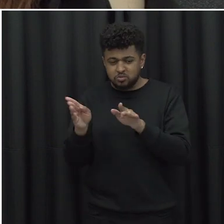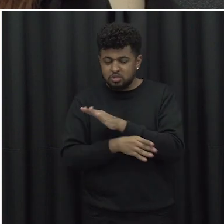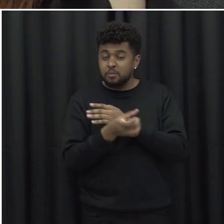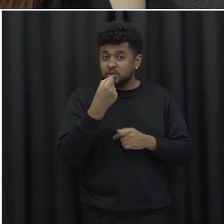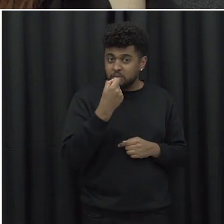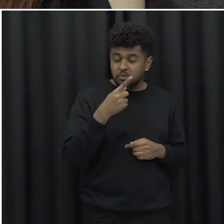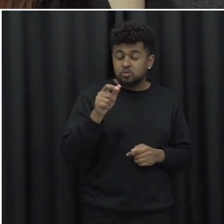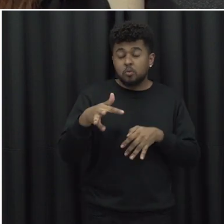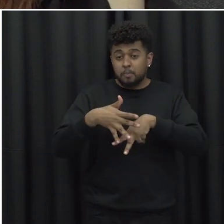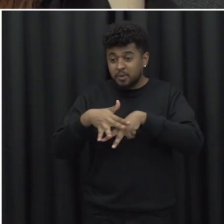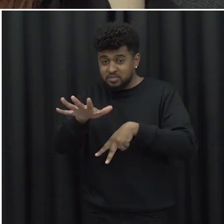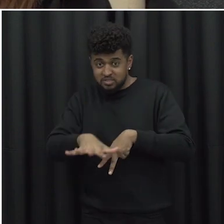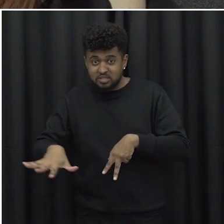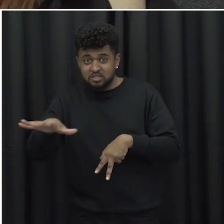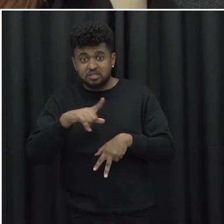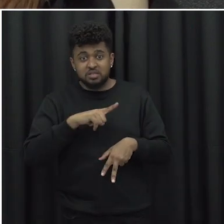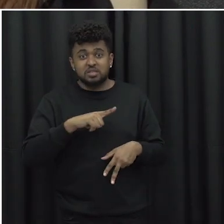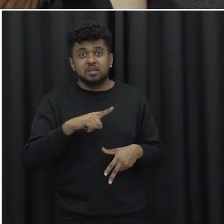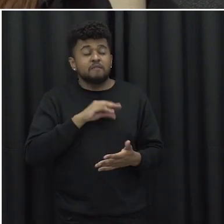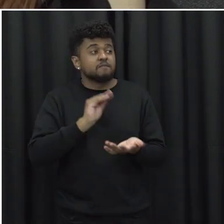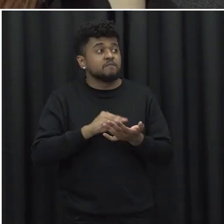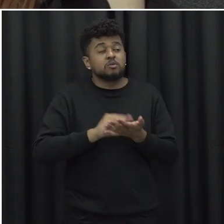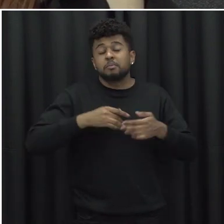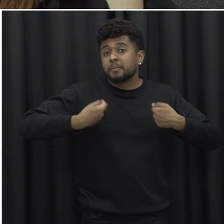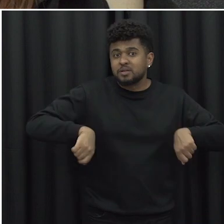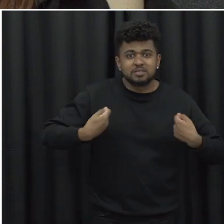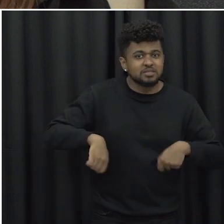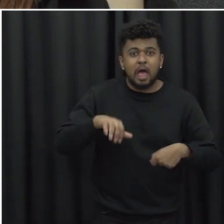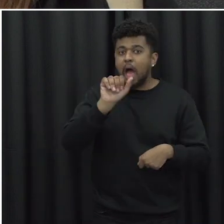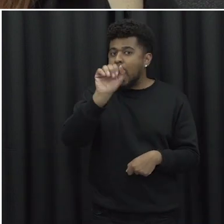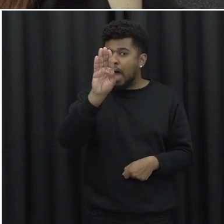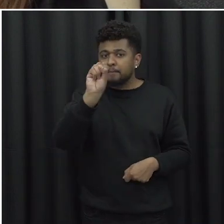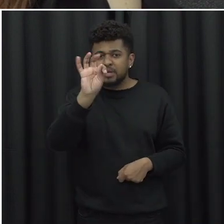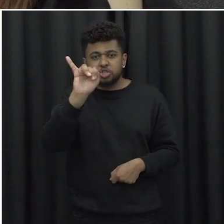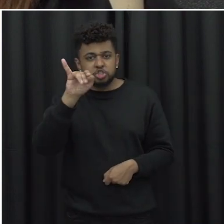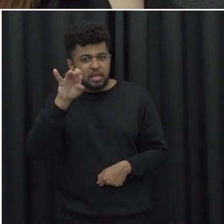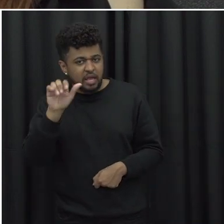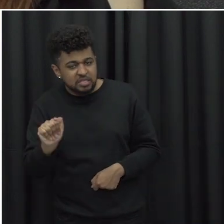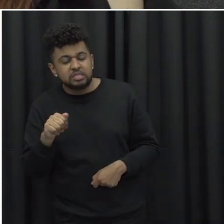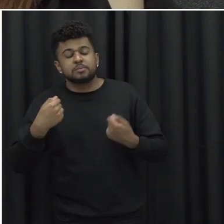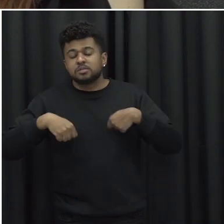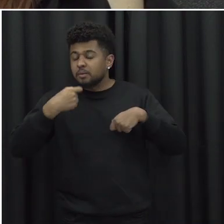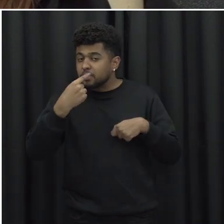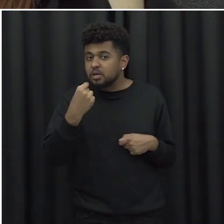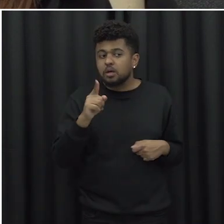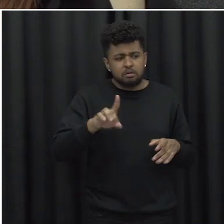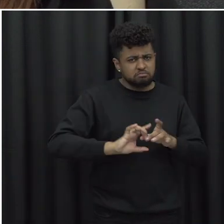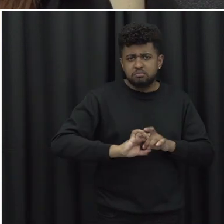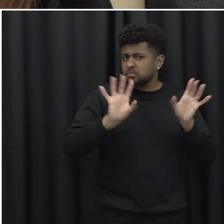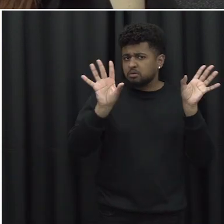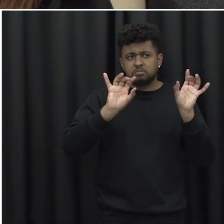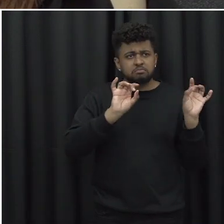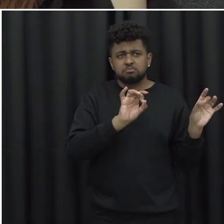essa medicação, o paciente tem uma síndrome de abstinência muito grande da medicação.